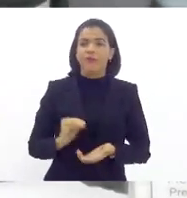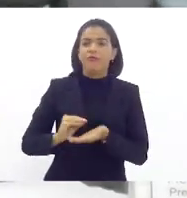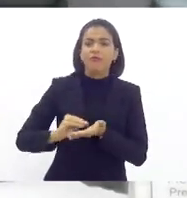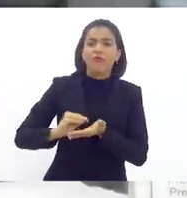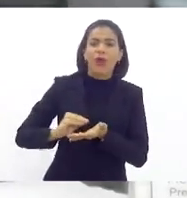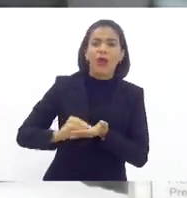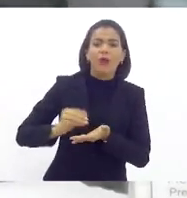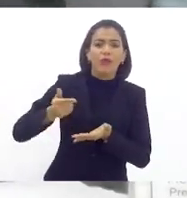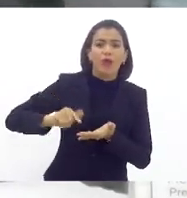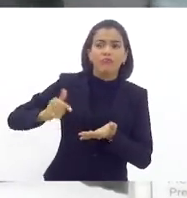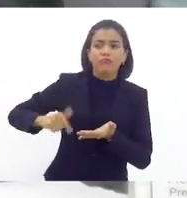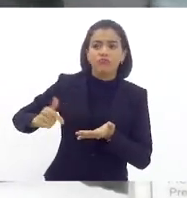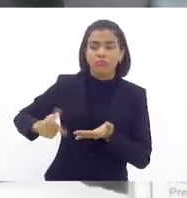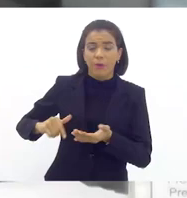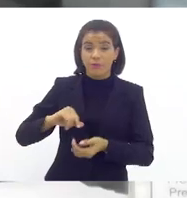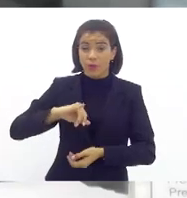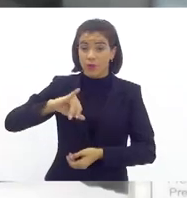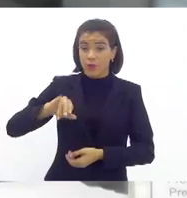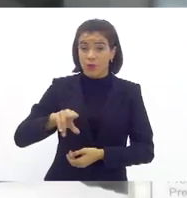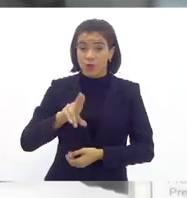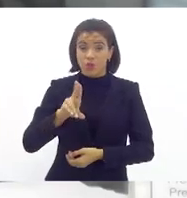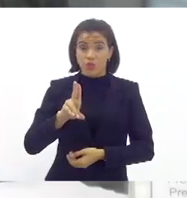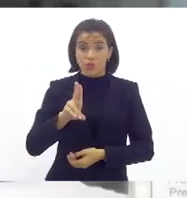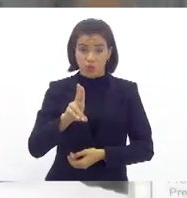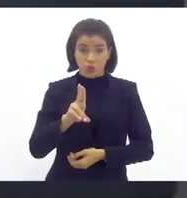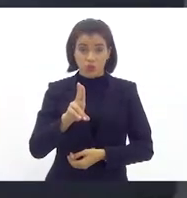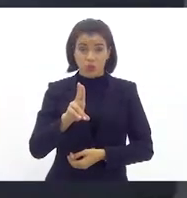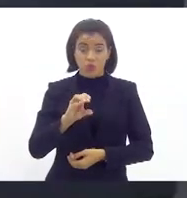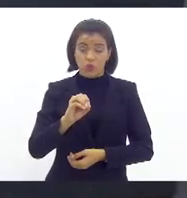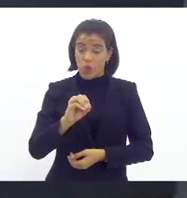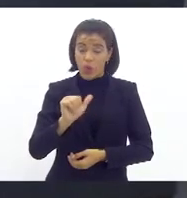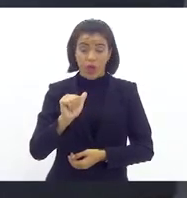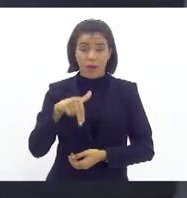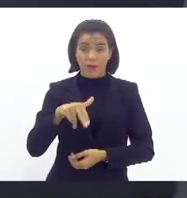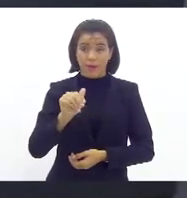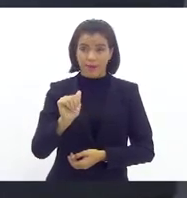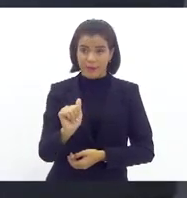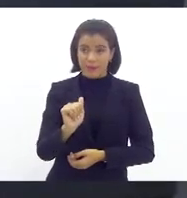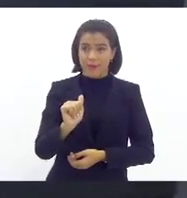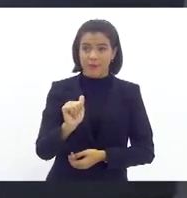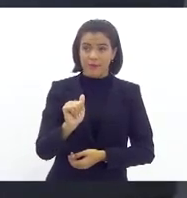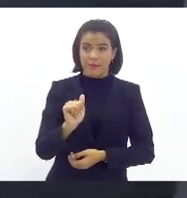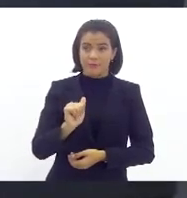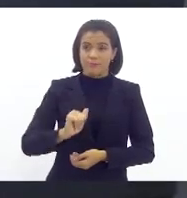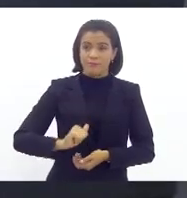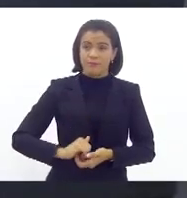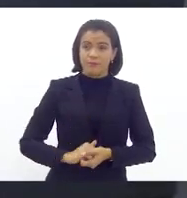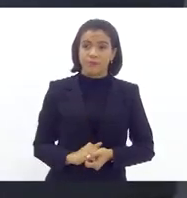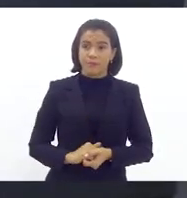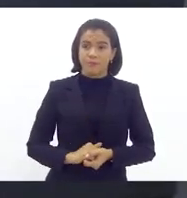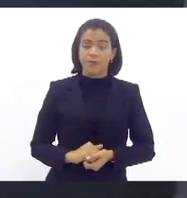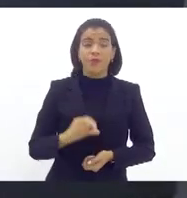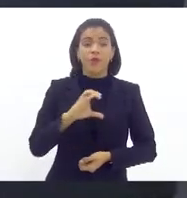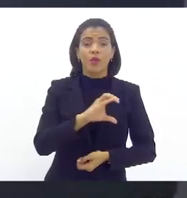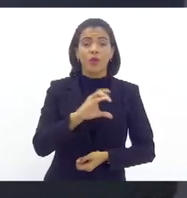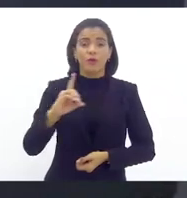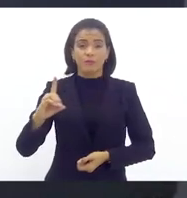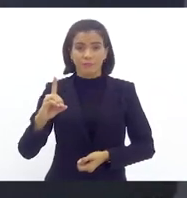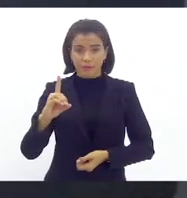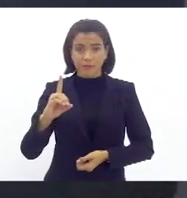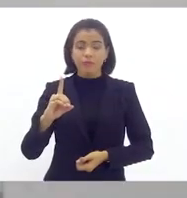Então, está a Zoana, próxima é a Joana Tânia Pereira dos Anjos, coordenadora